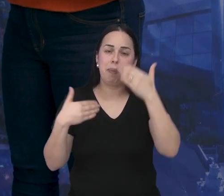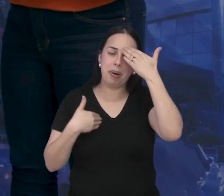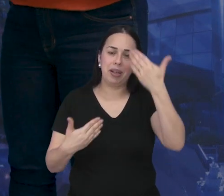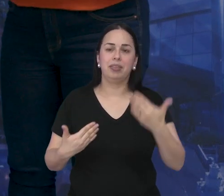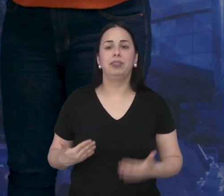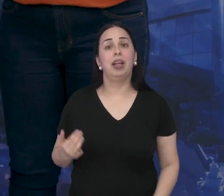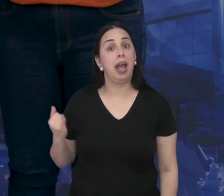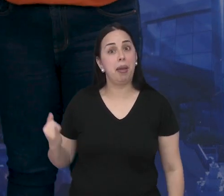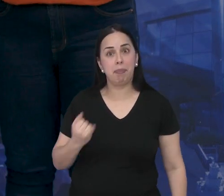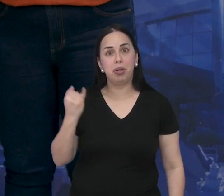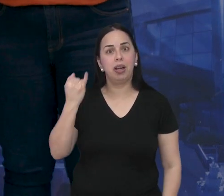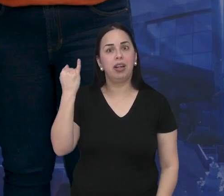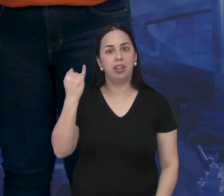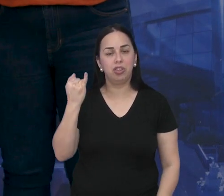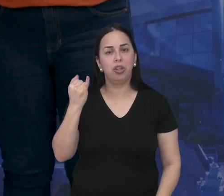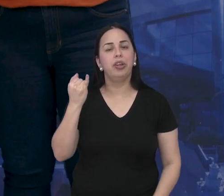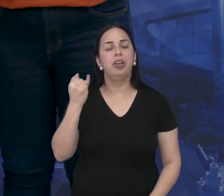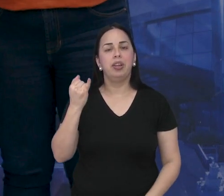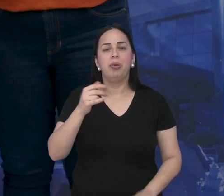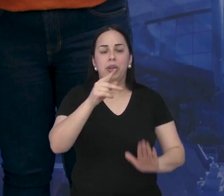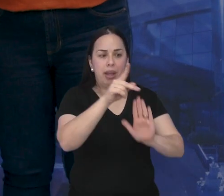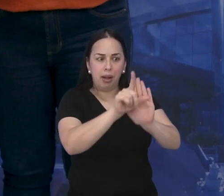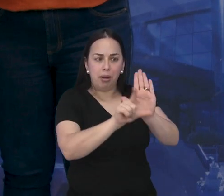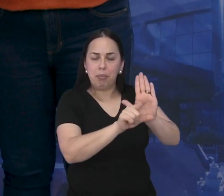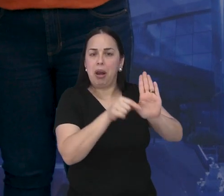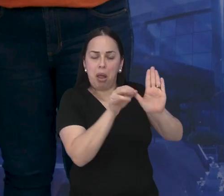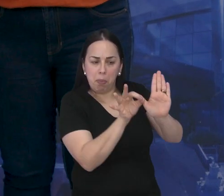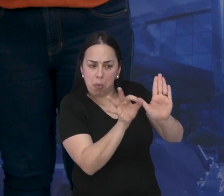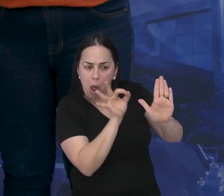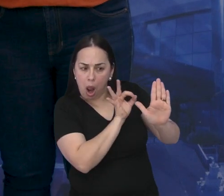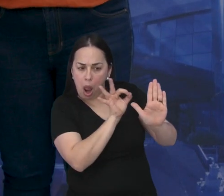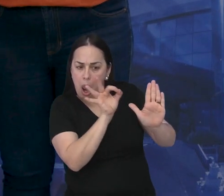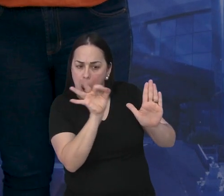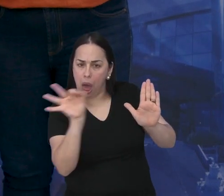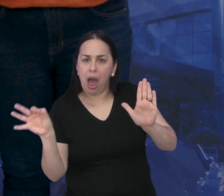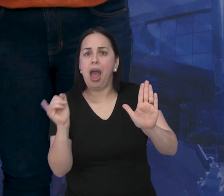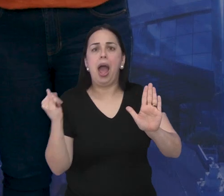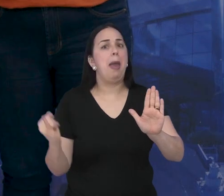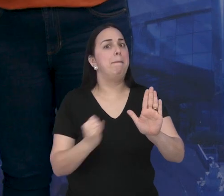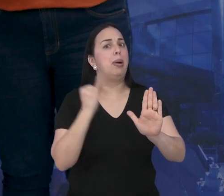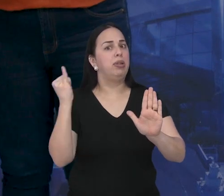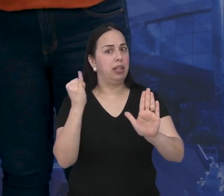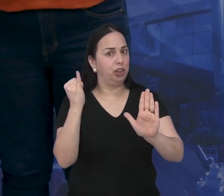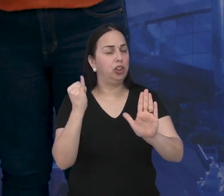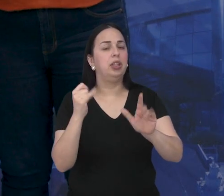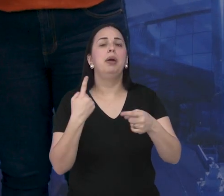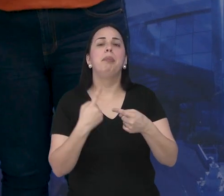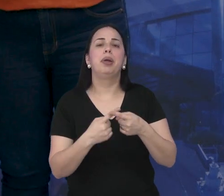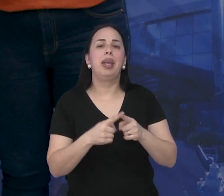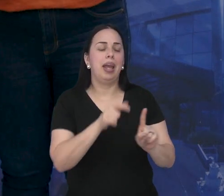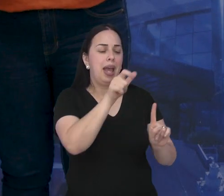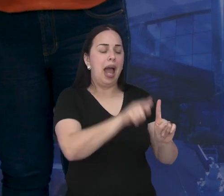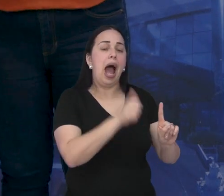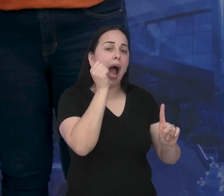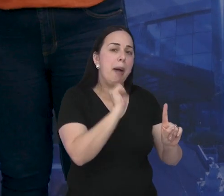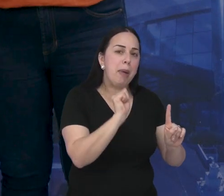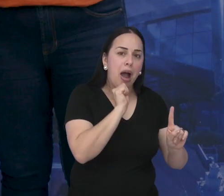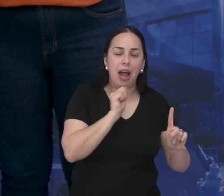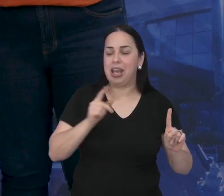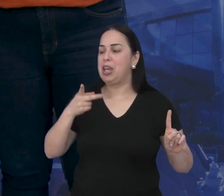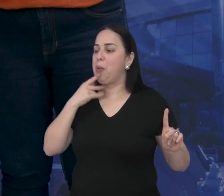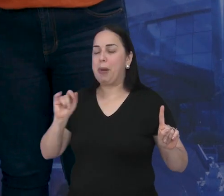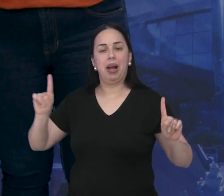obrigada. É importante a gente continuar acompanhando a discussão, porque é fundamental que a mãe tenha o pai ali junto, né, no puerpério, nesse